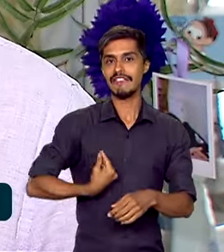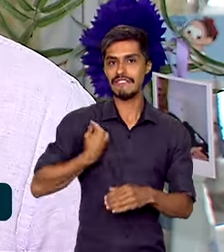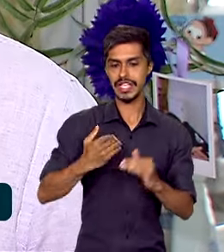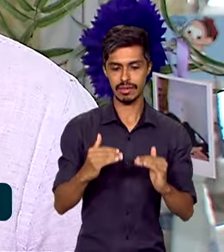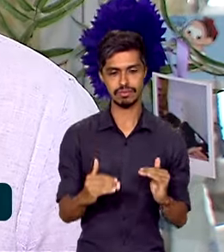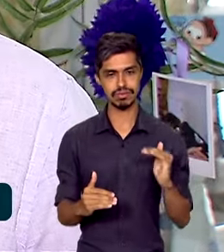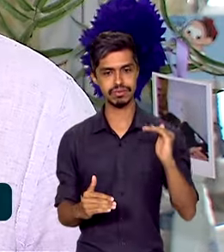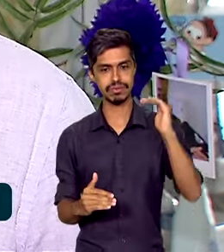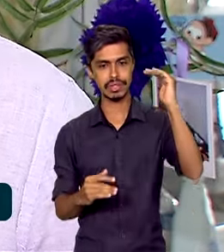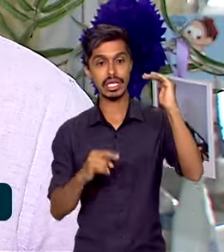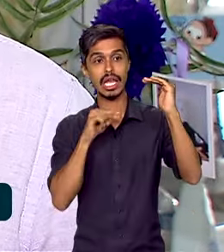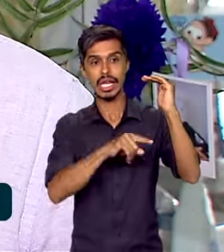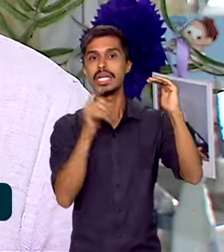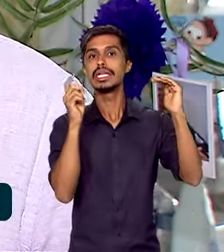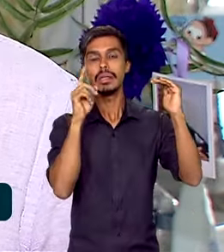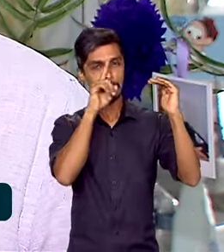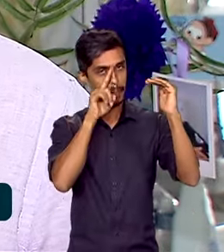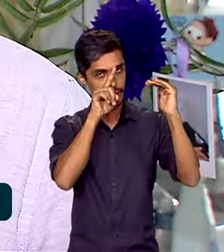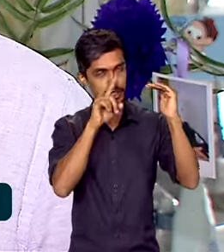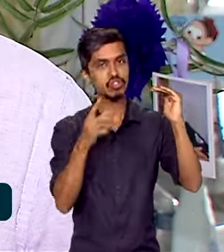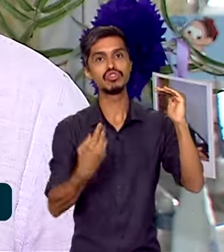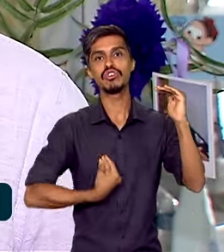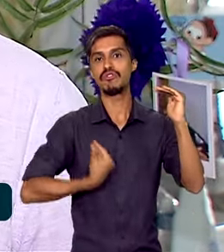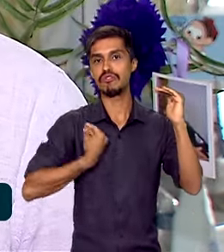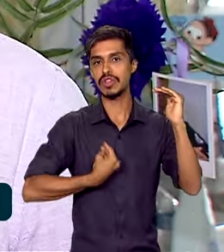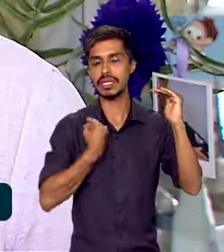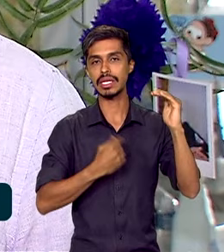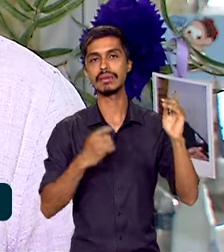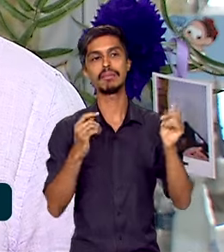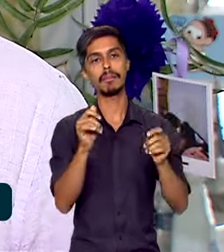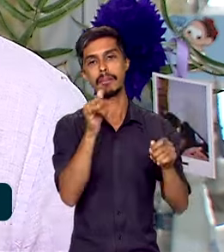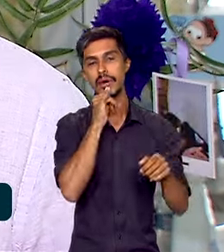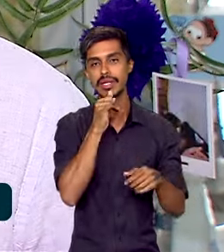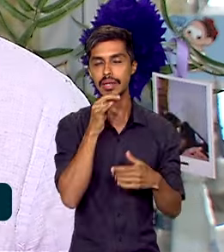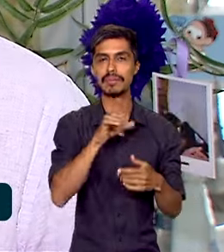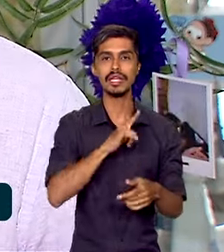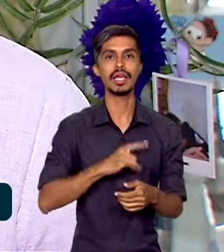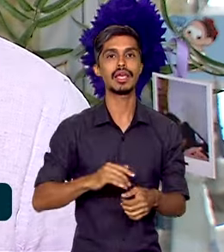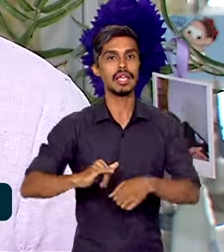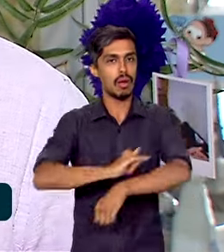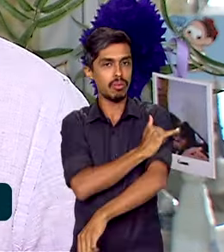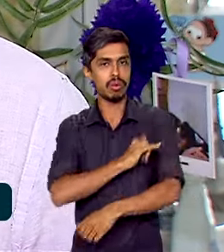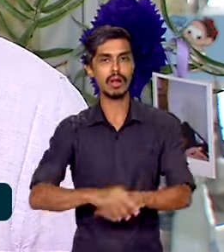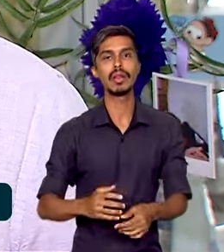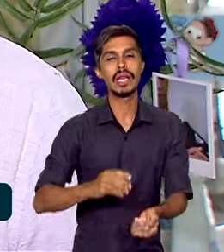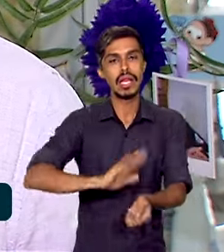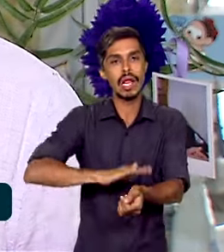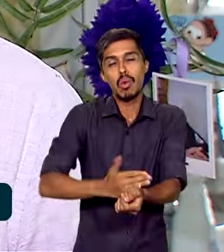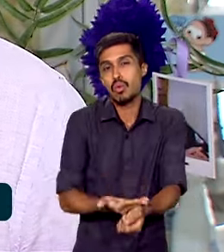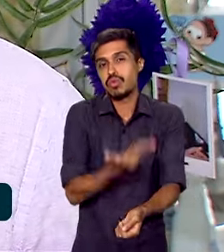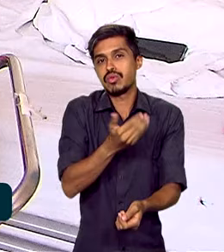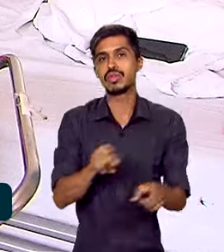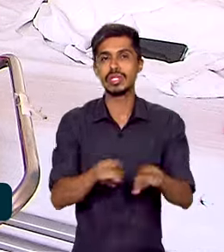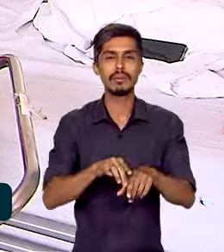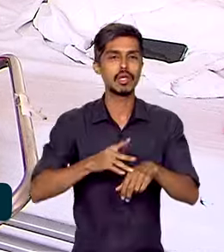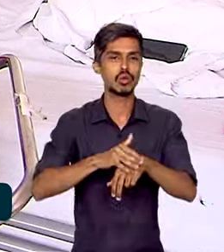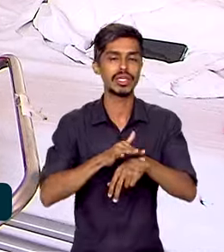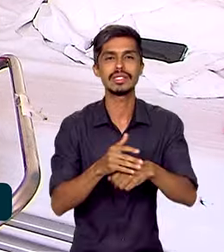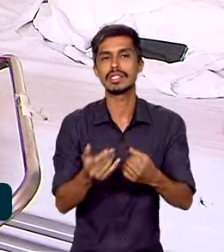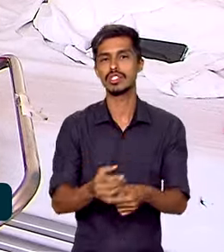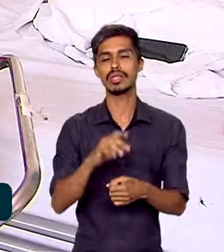maior de autismo tem um risco maior de sobrepeso de hipertensão de diabetes e de doença metabólica